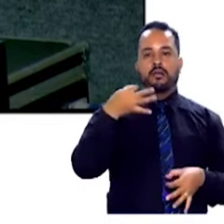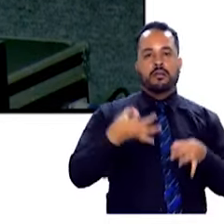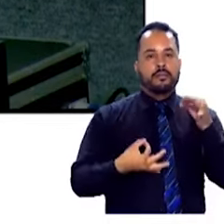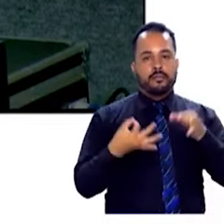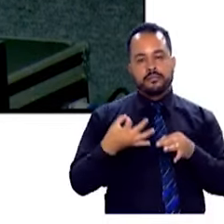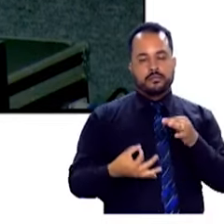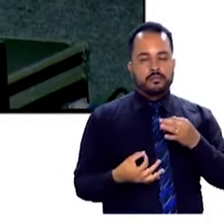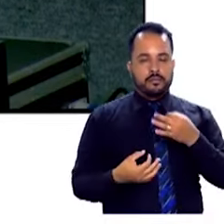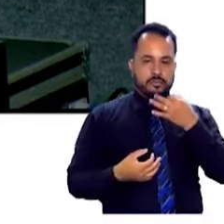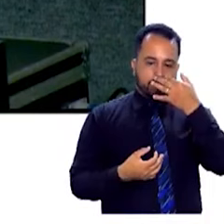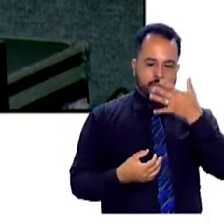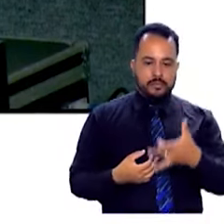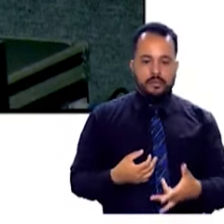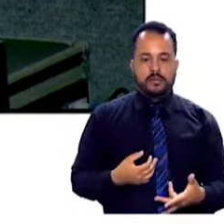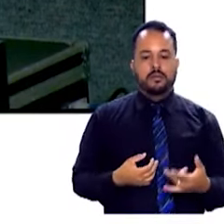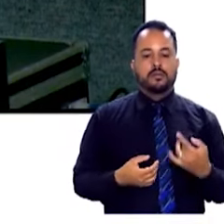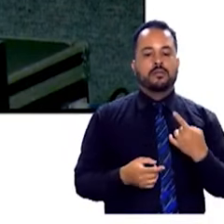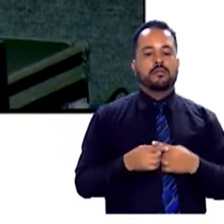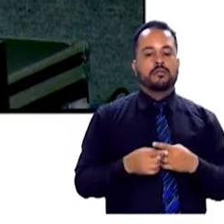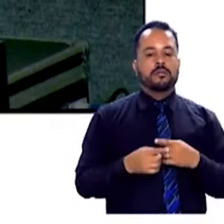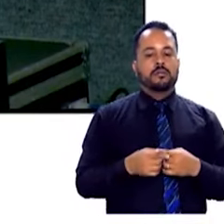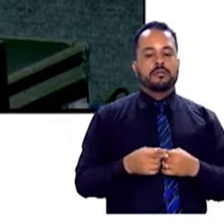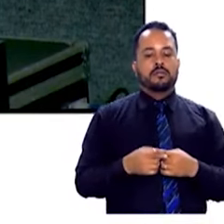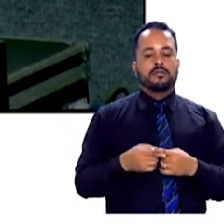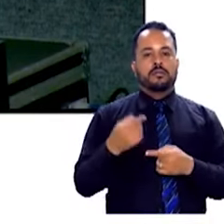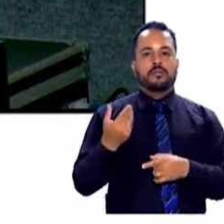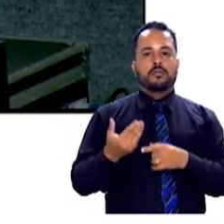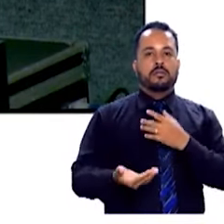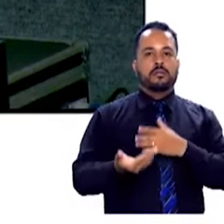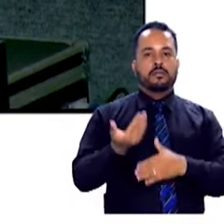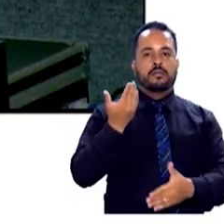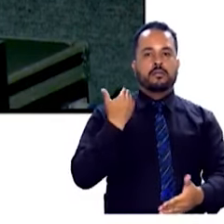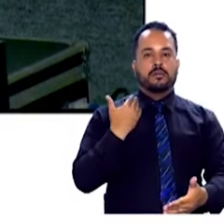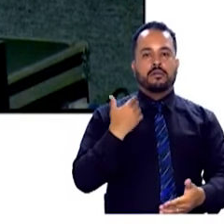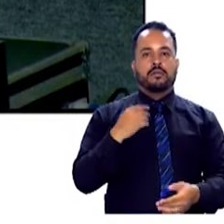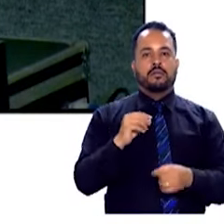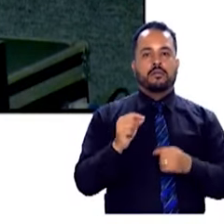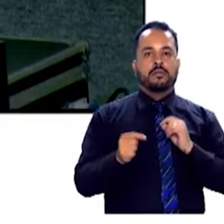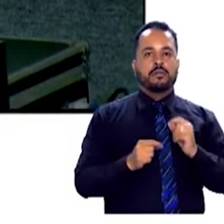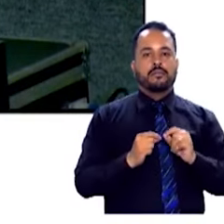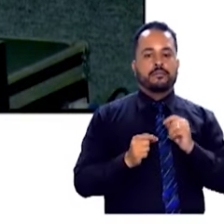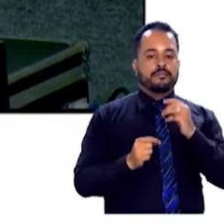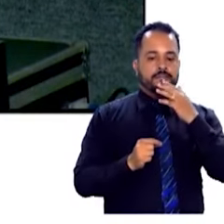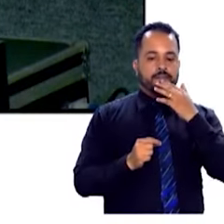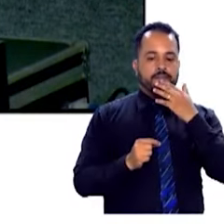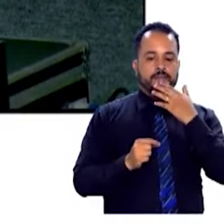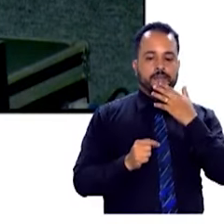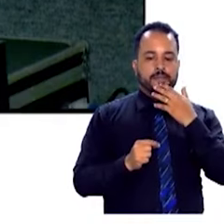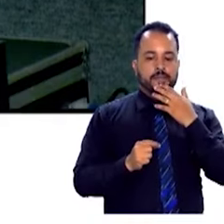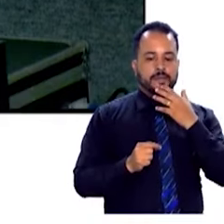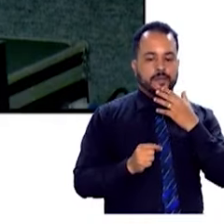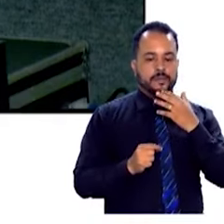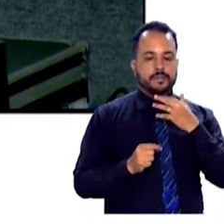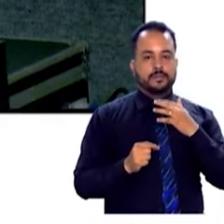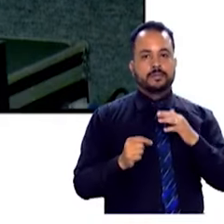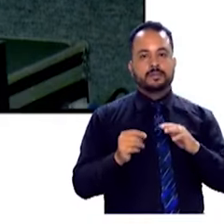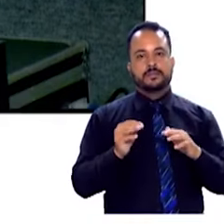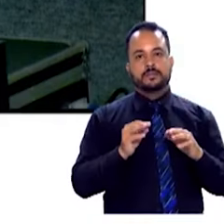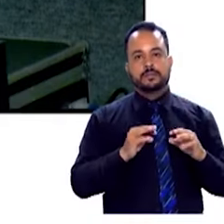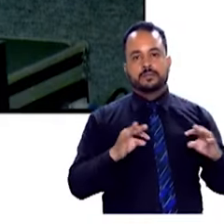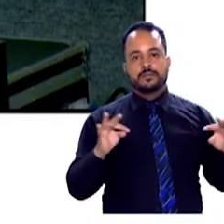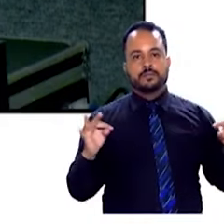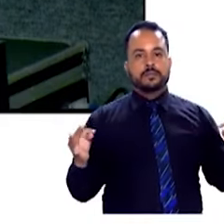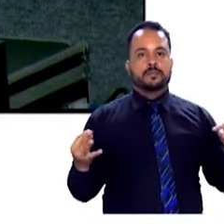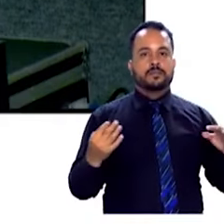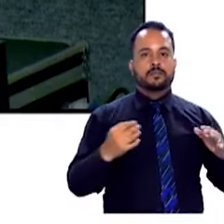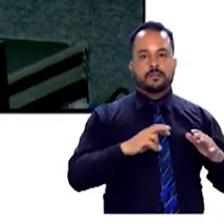disseram para poder inferir e daquela daquela daquele conjunto de discussões